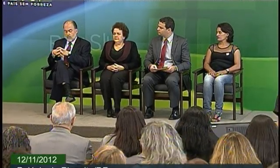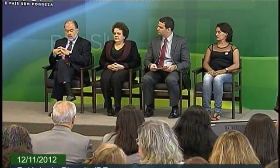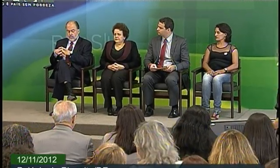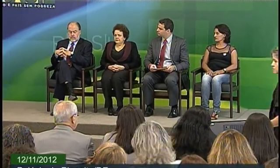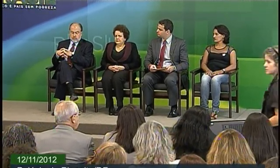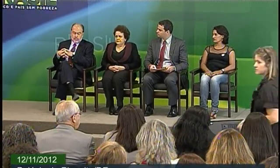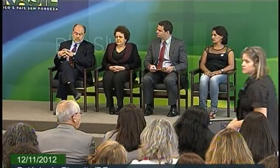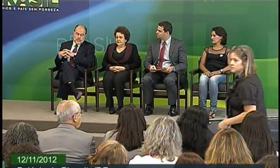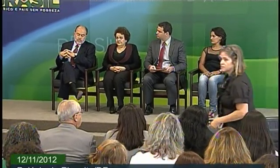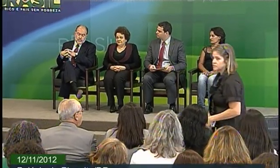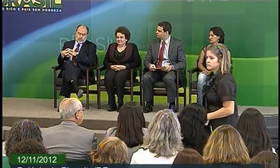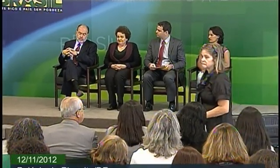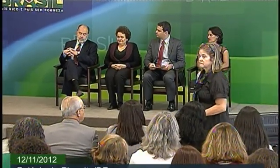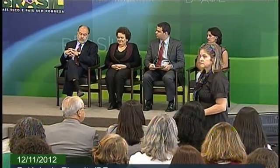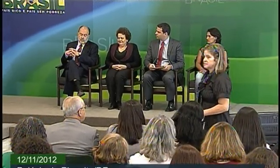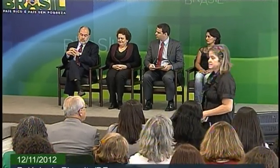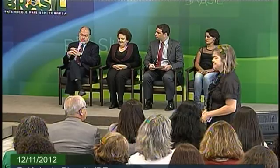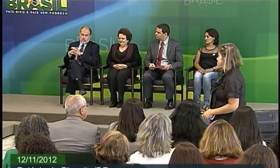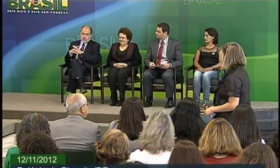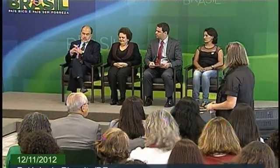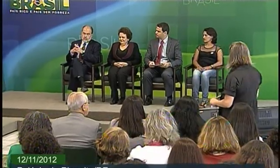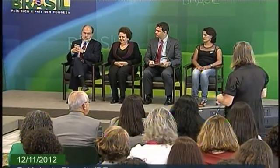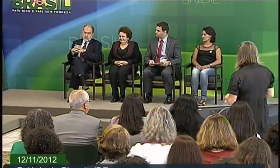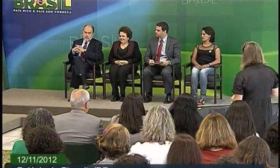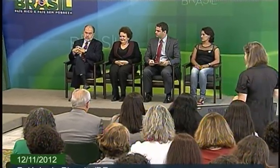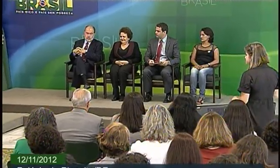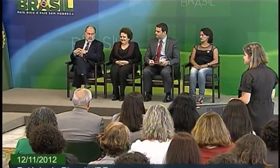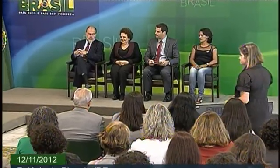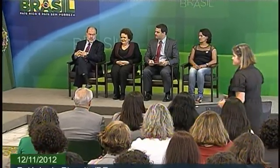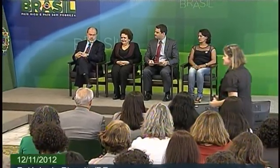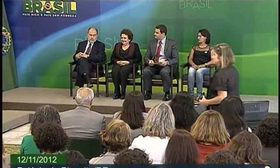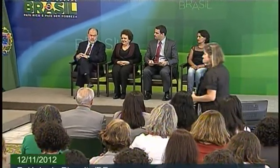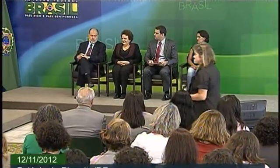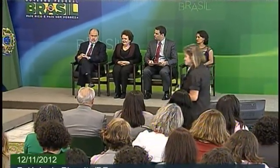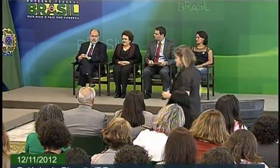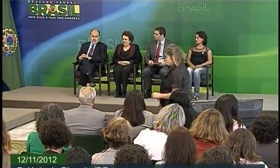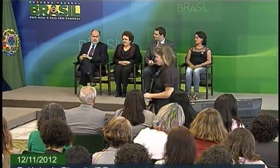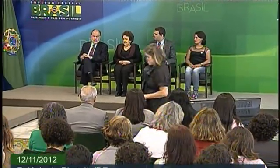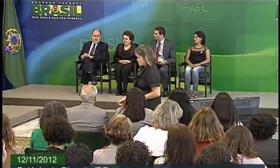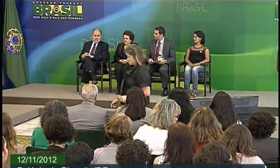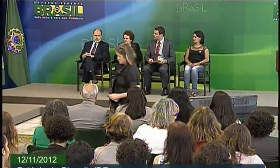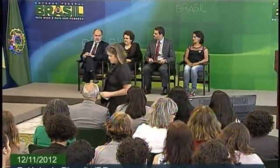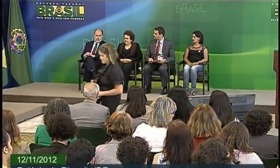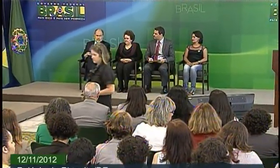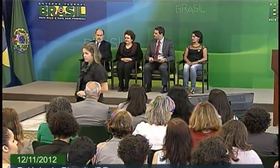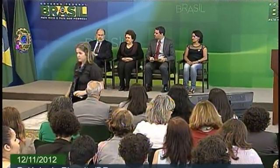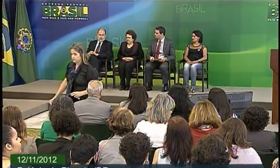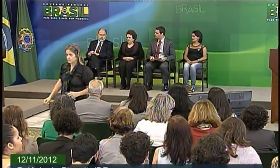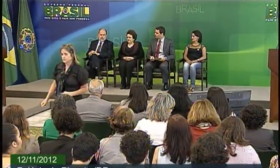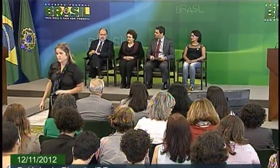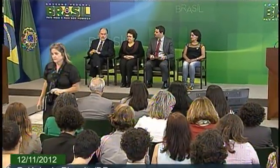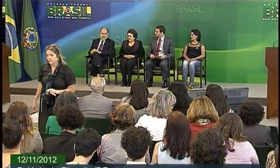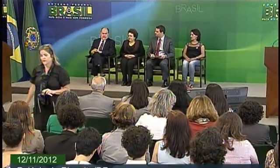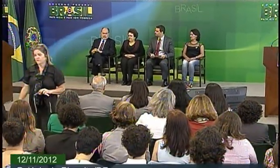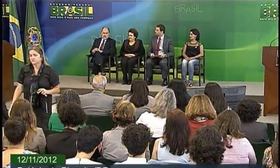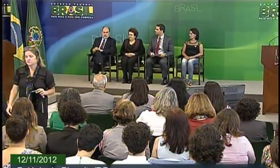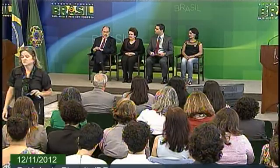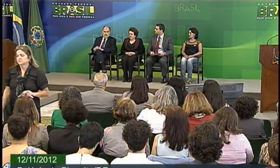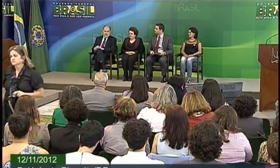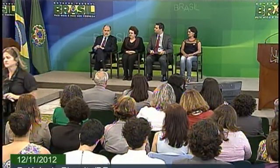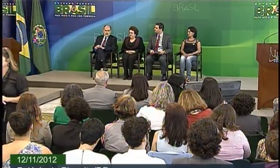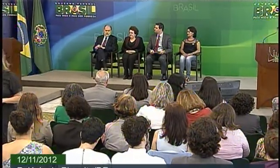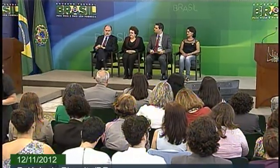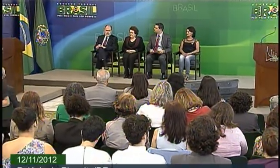mulheres e essa grande procura dos cursos do Pronatec pelas mulheres não ficou limitada as profissões leves